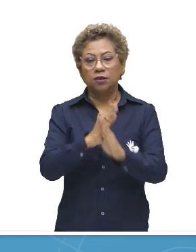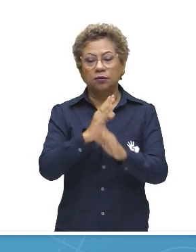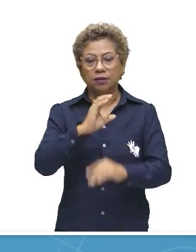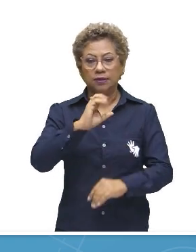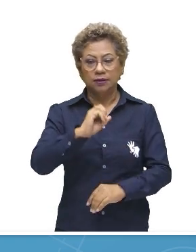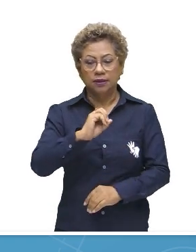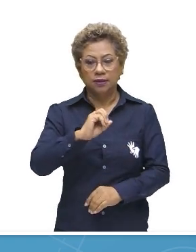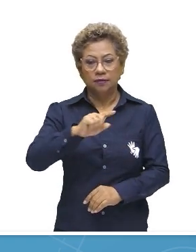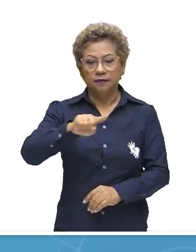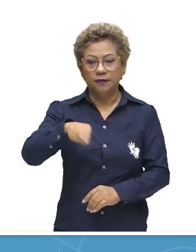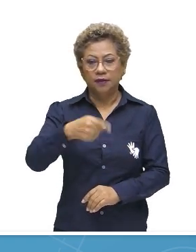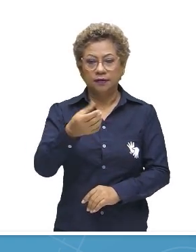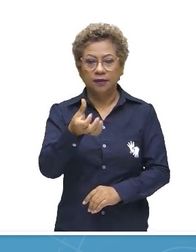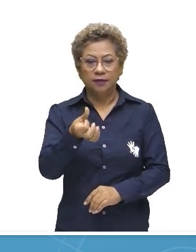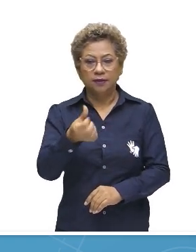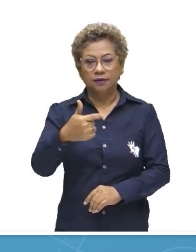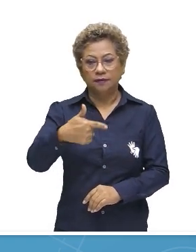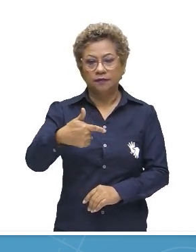0,625, tá?